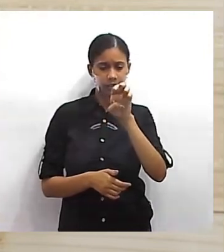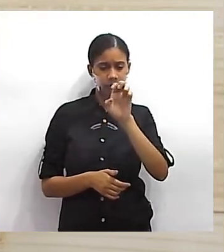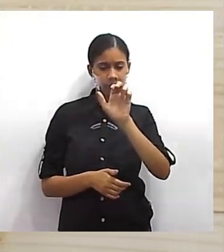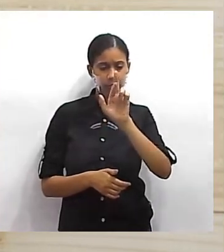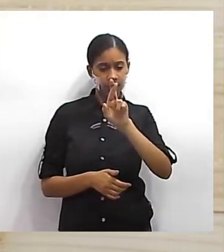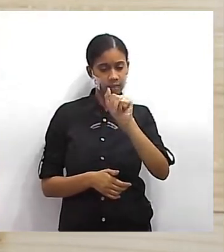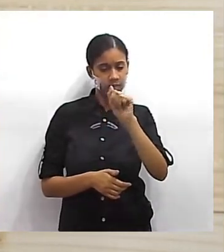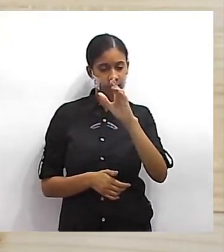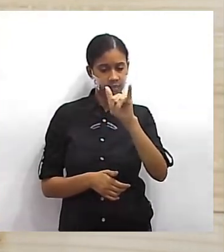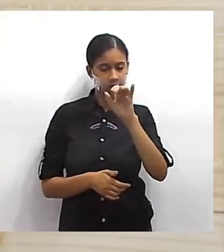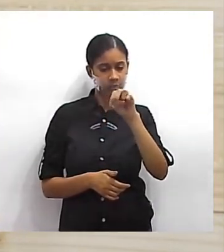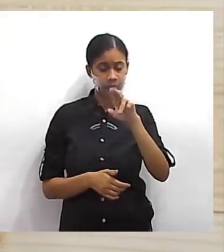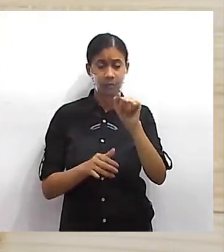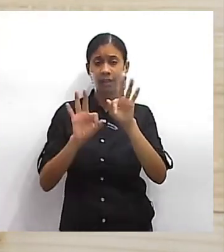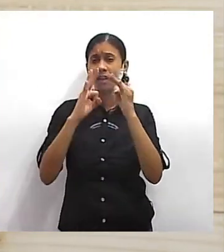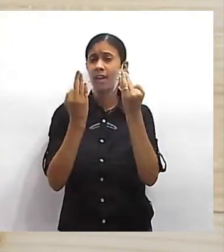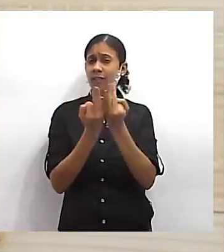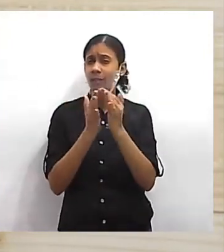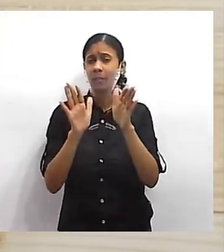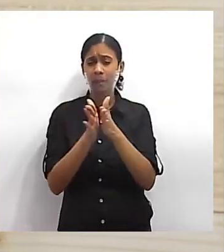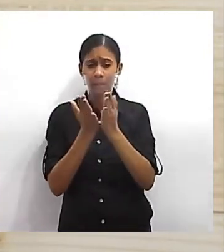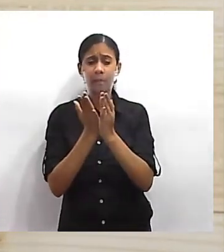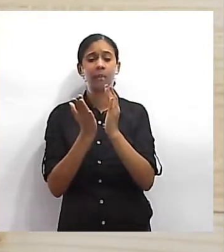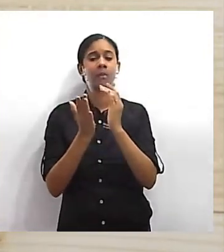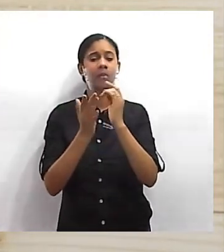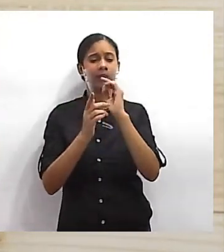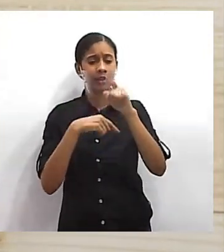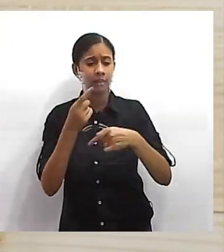de pobreza, geração a geração,